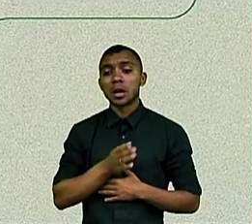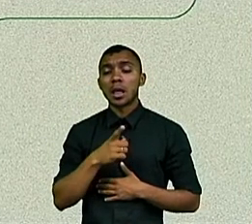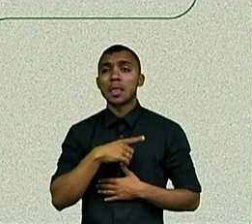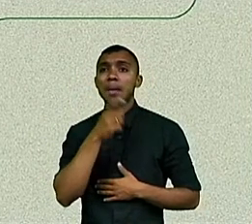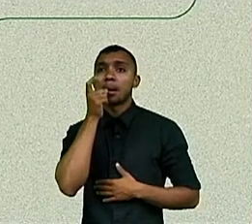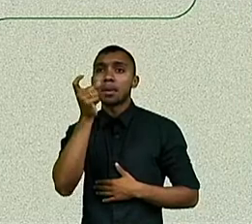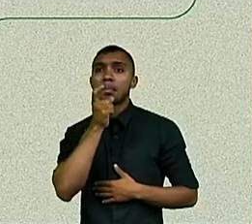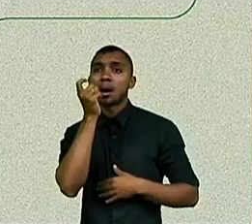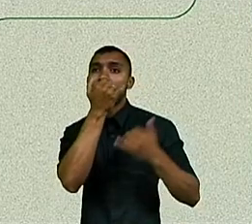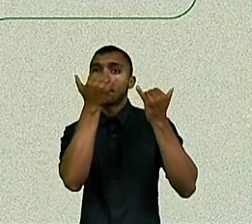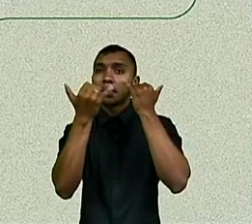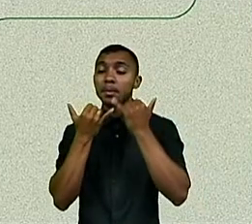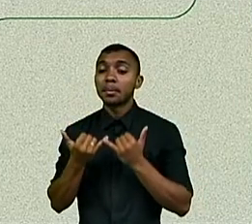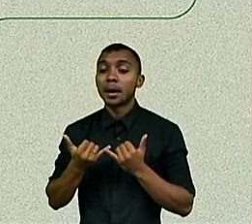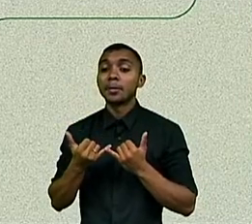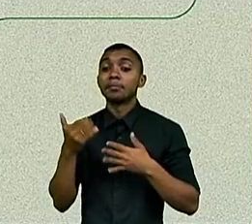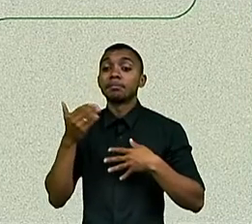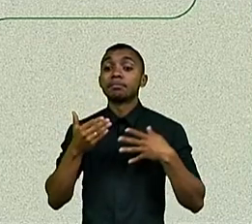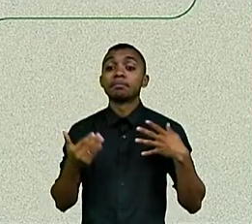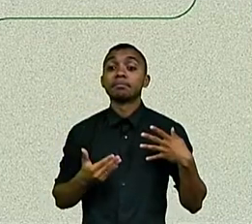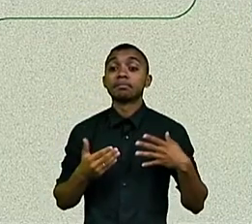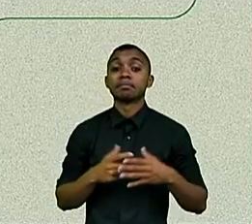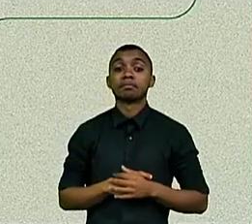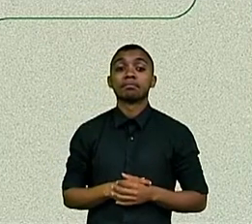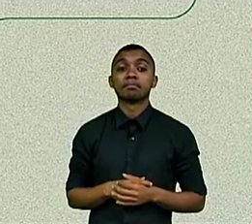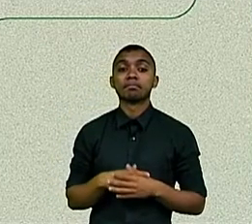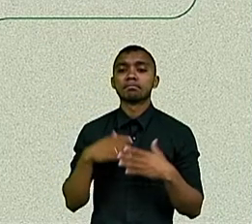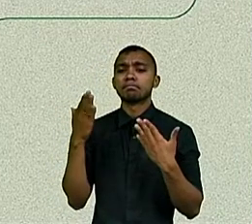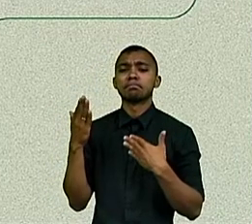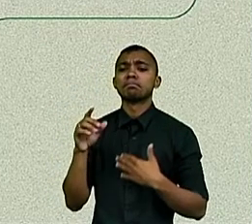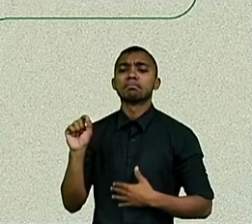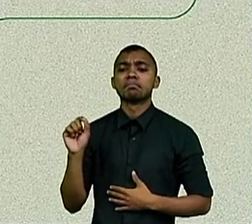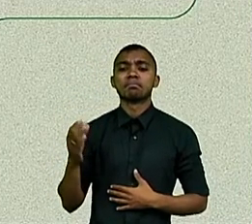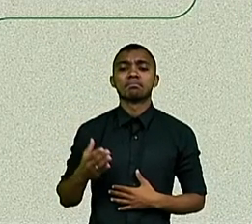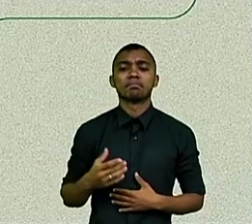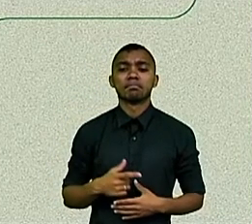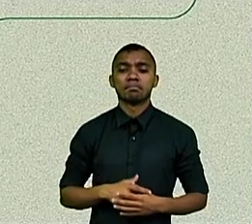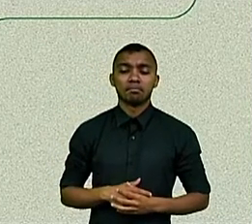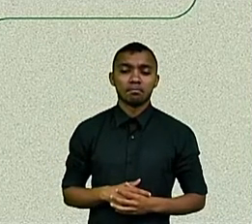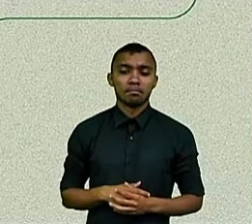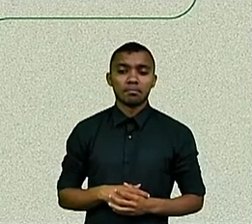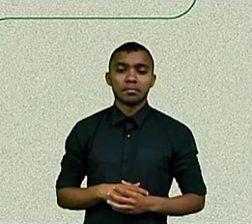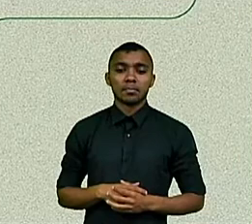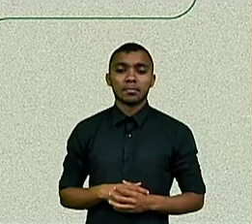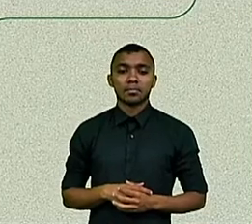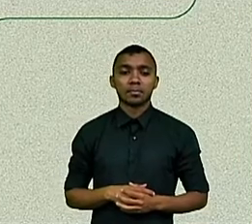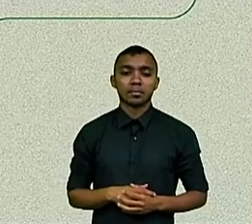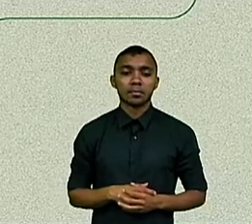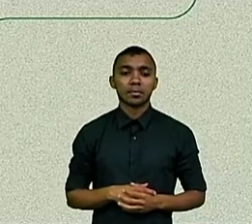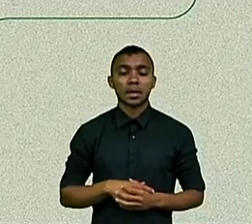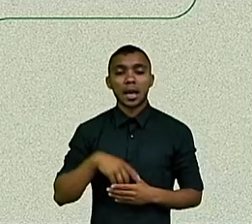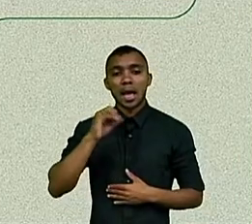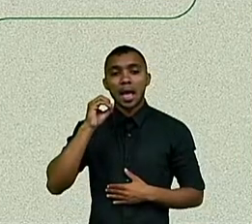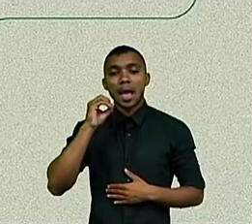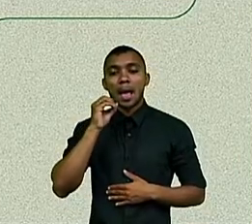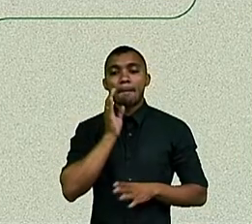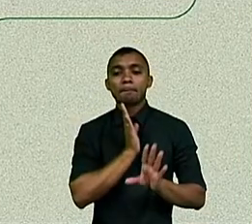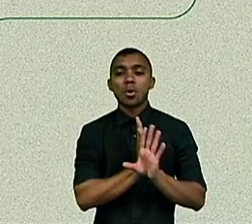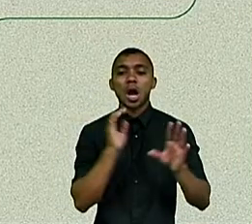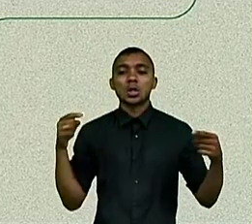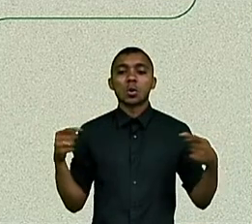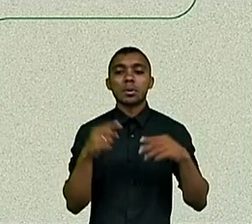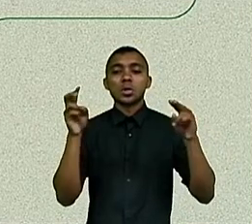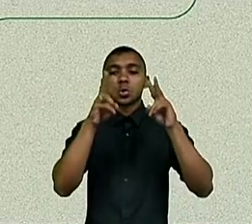dentre os quais o que é que a questão está pedindo né A ideia é o conceito que é relacionado